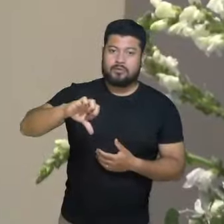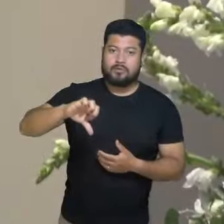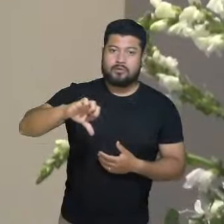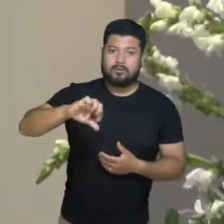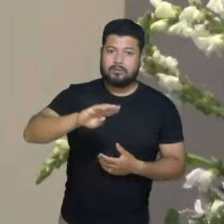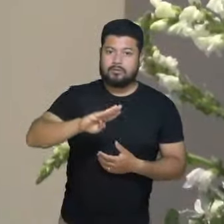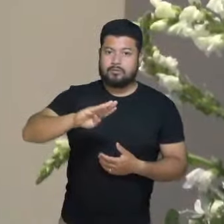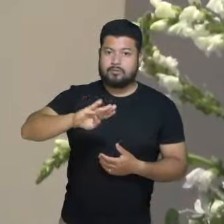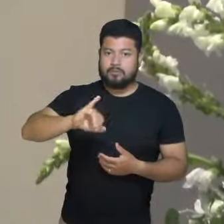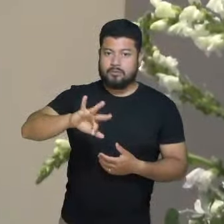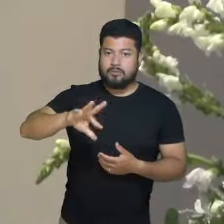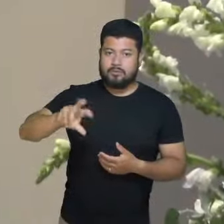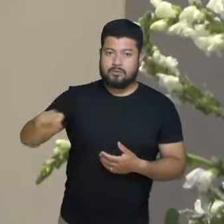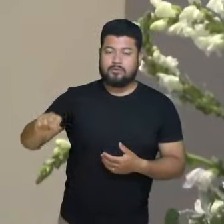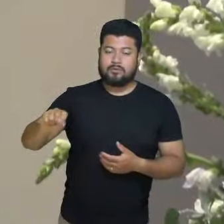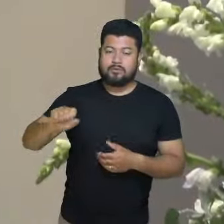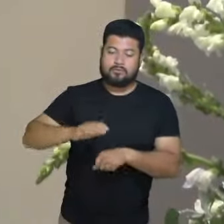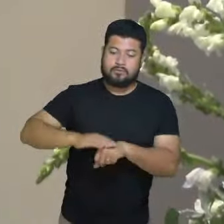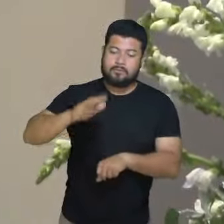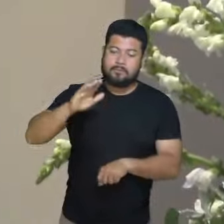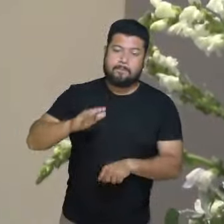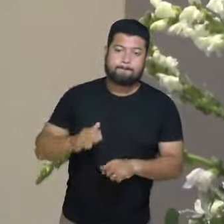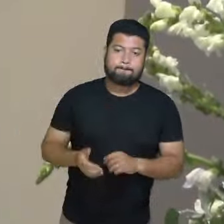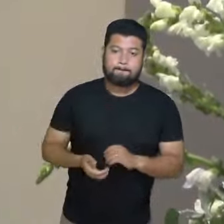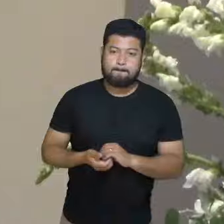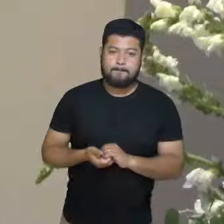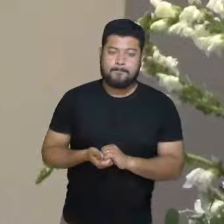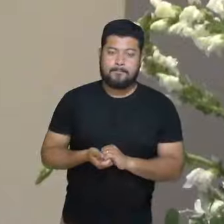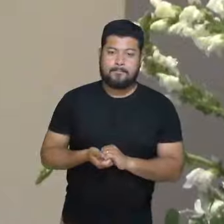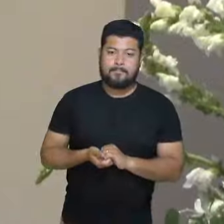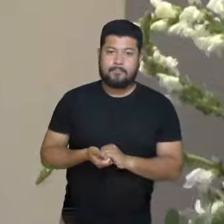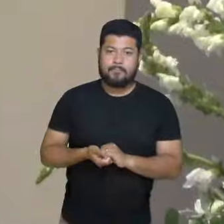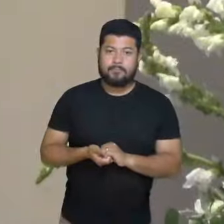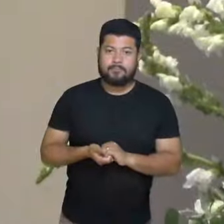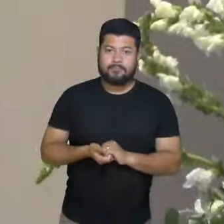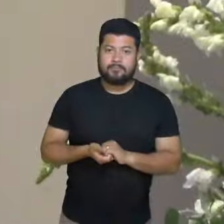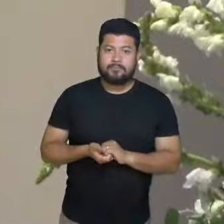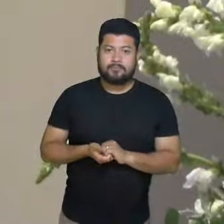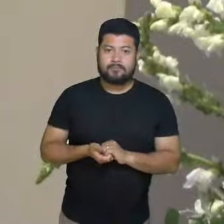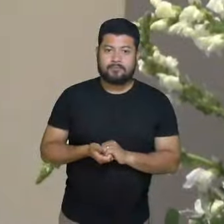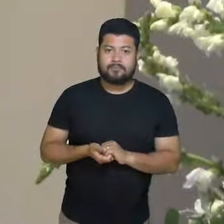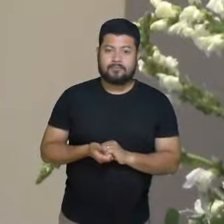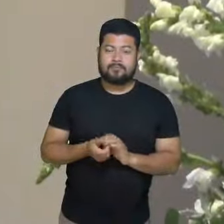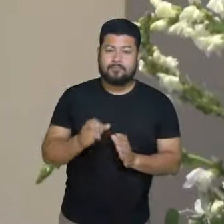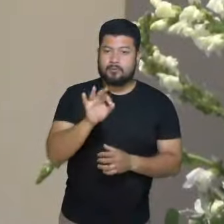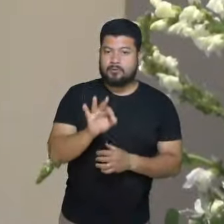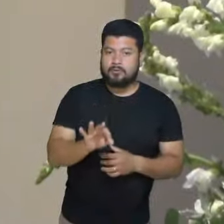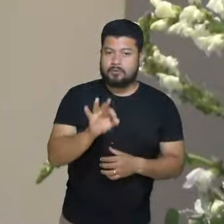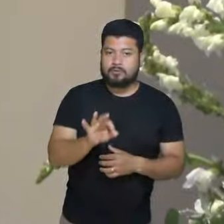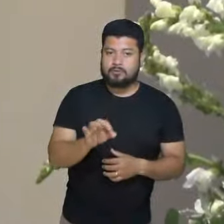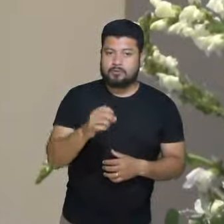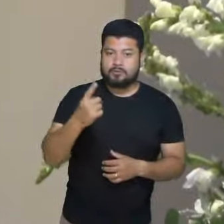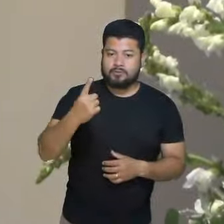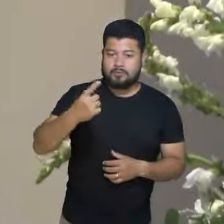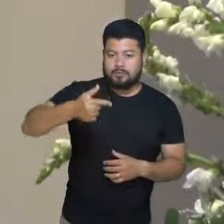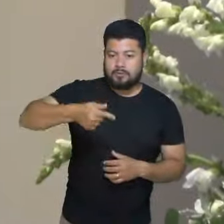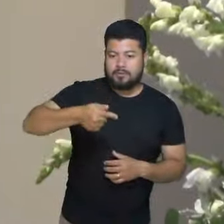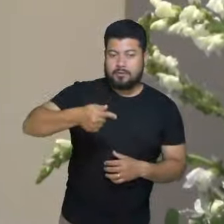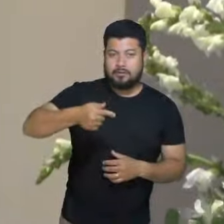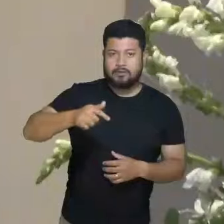bilhões 325 milhões 296000 e tanto percentual de 17.